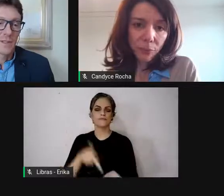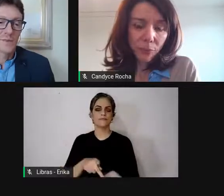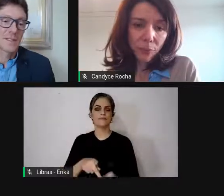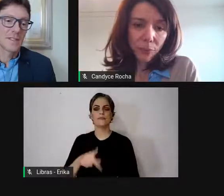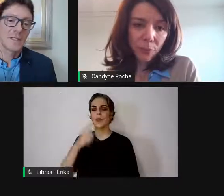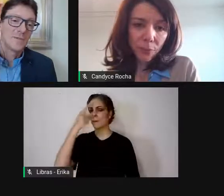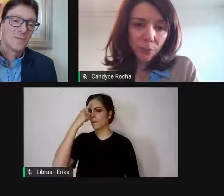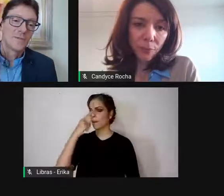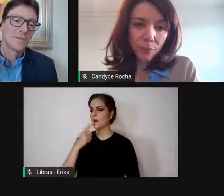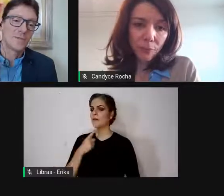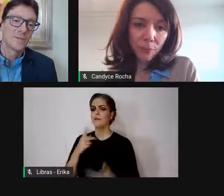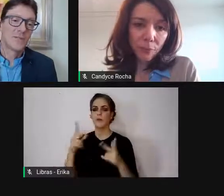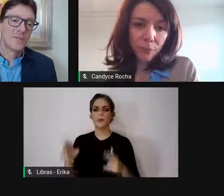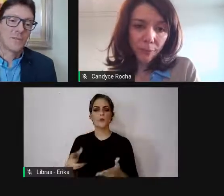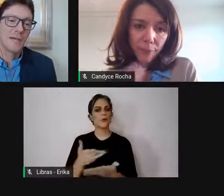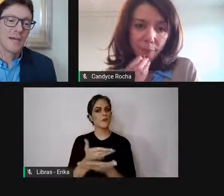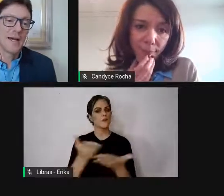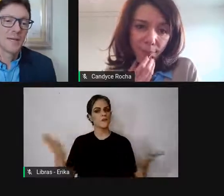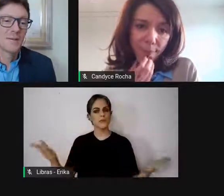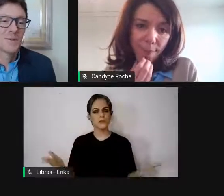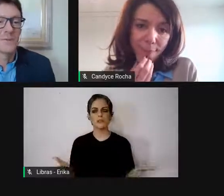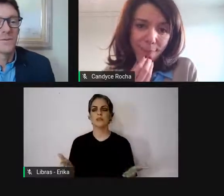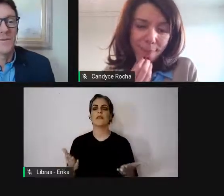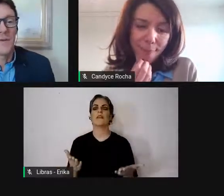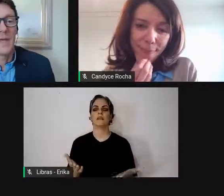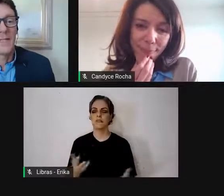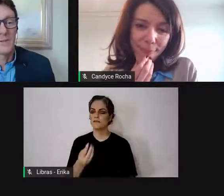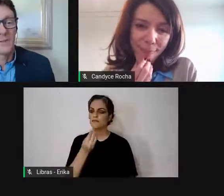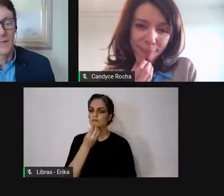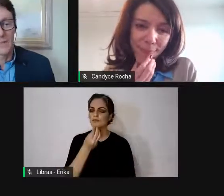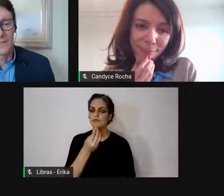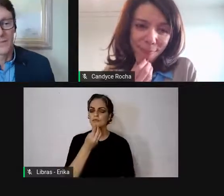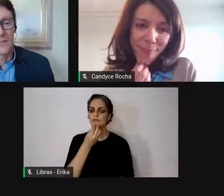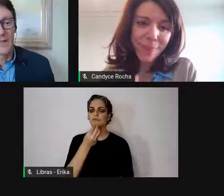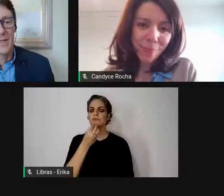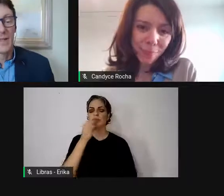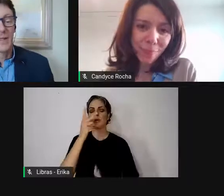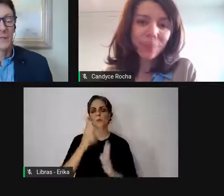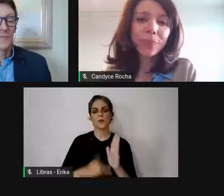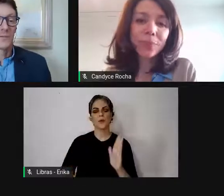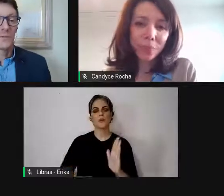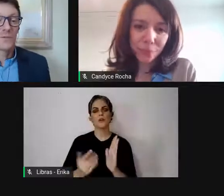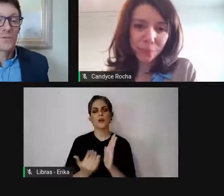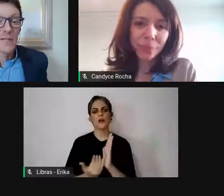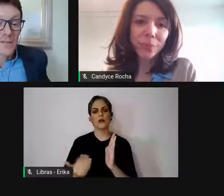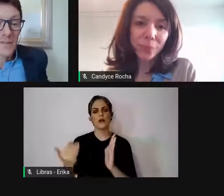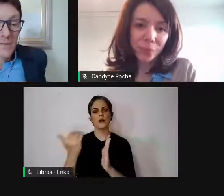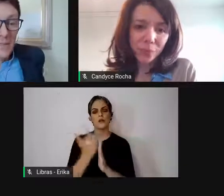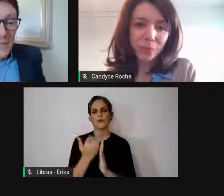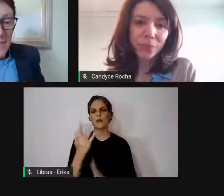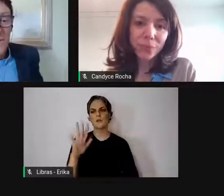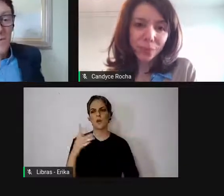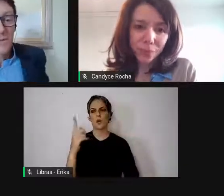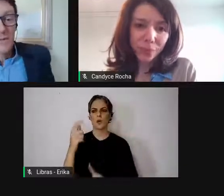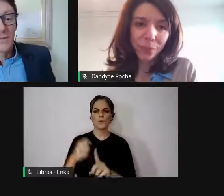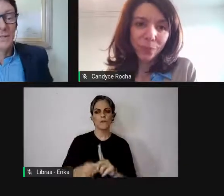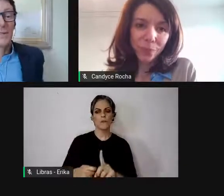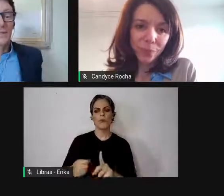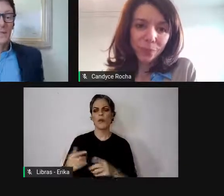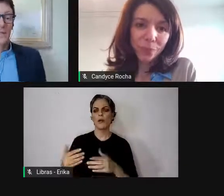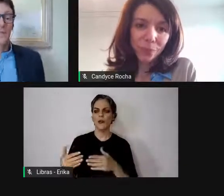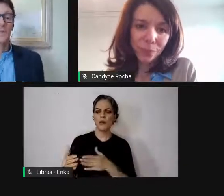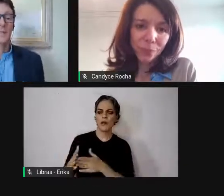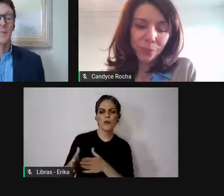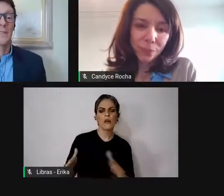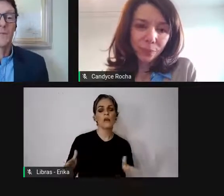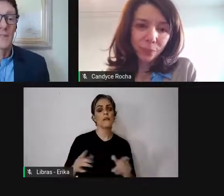que nós poderíamos fazer aí um projeto ampliar com 1 mês de duração, né? Mas como tudo na vida, vocês estavam colocando aqui,